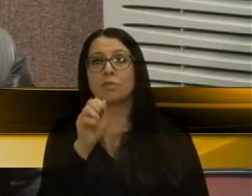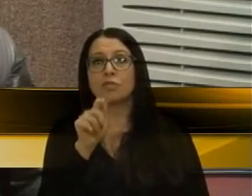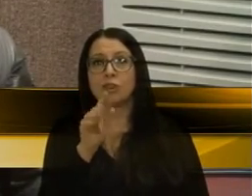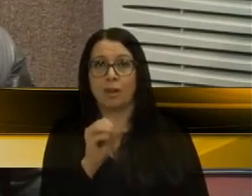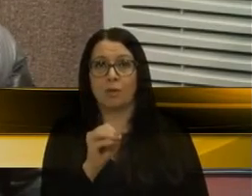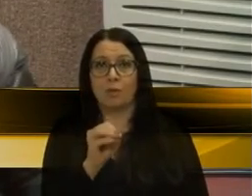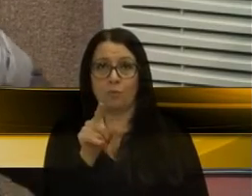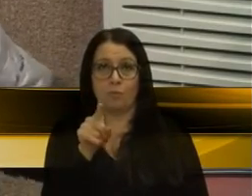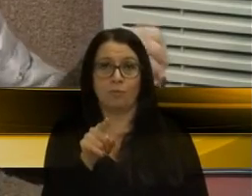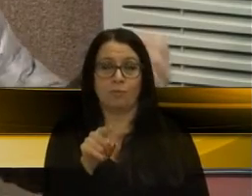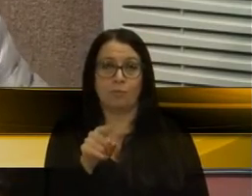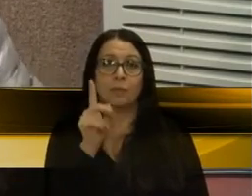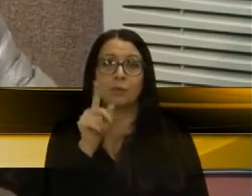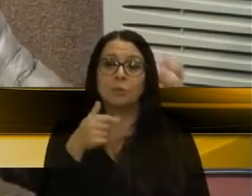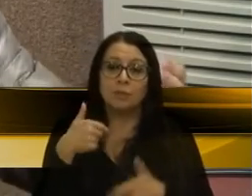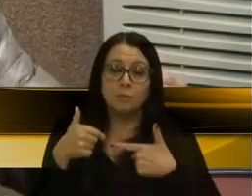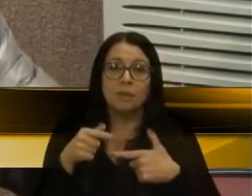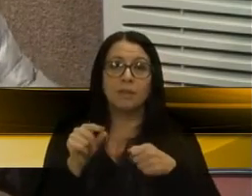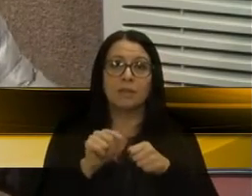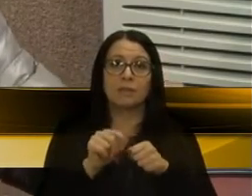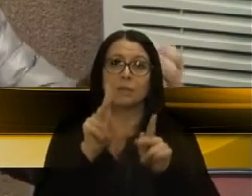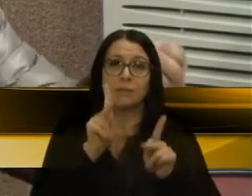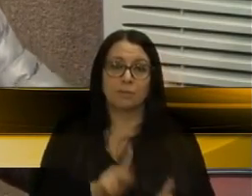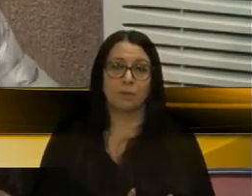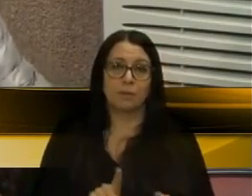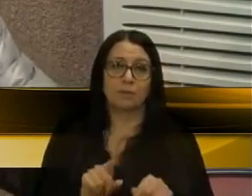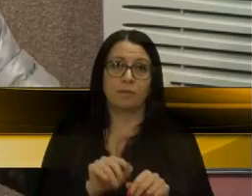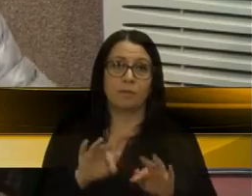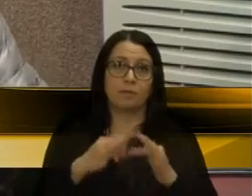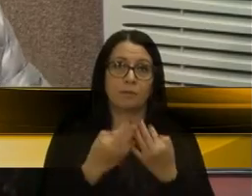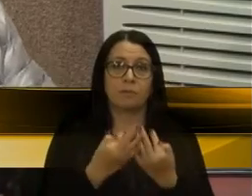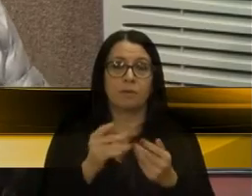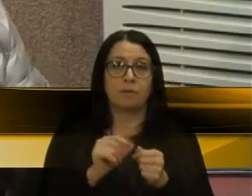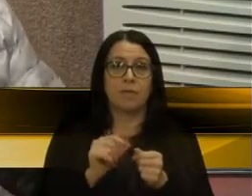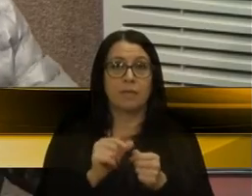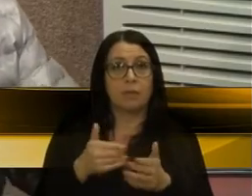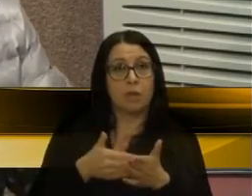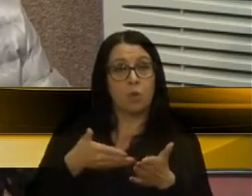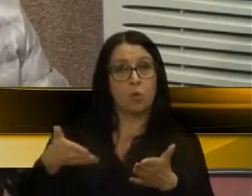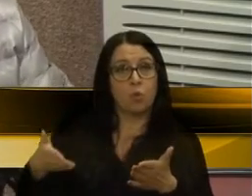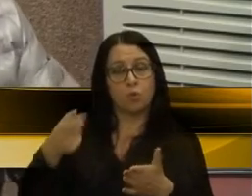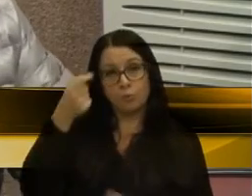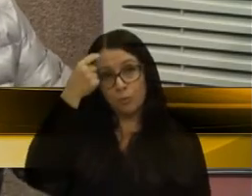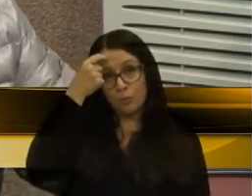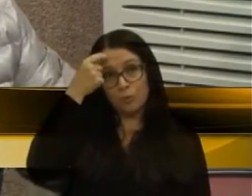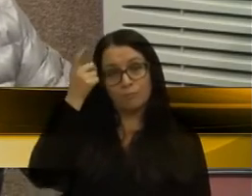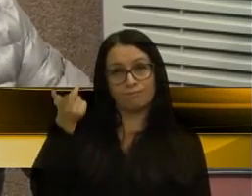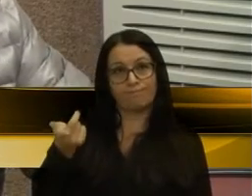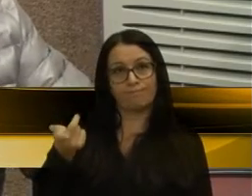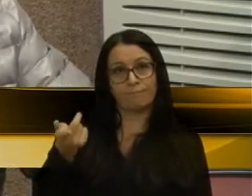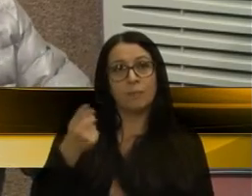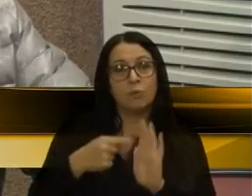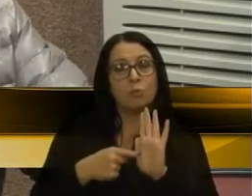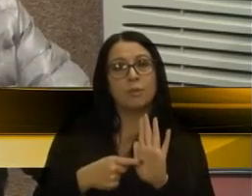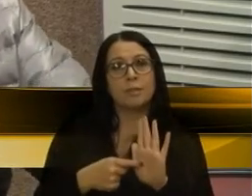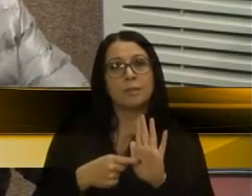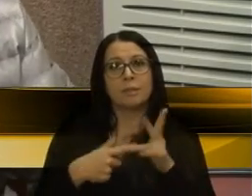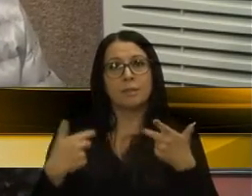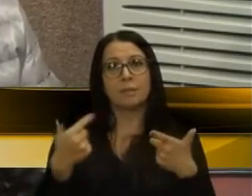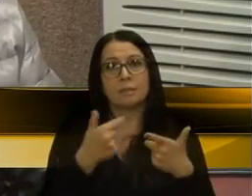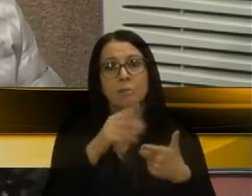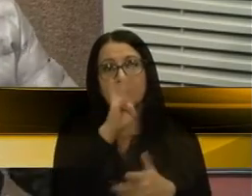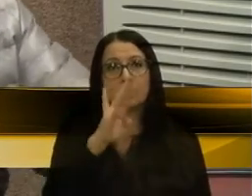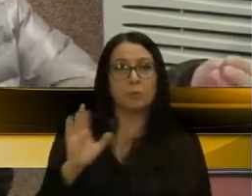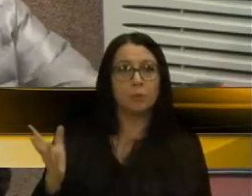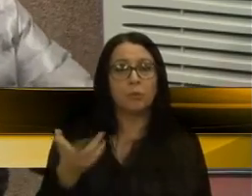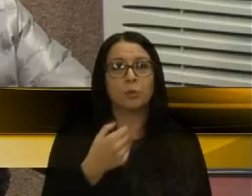Urgente. O trabalho que essas pessoas, esses familiares fizeram até hoje para conscientizar, mostraram praticamente para o Brasil